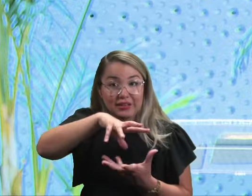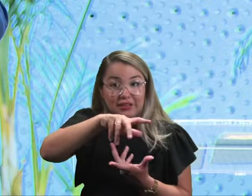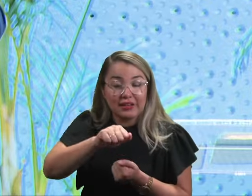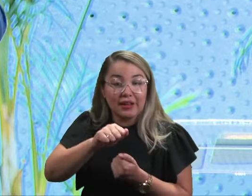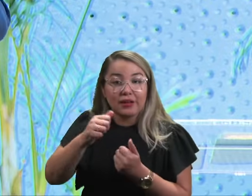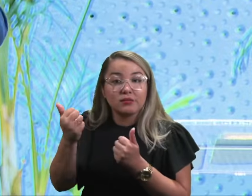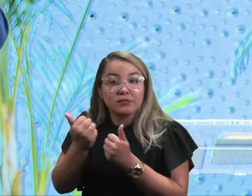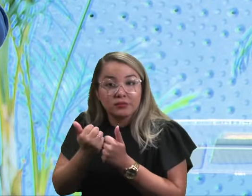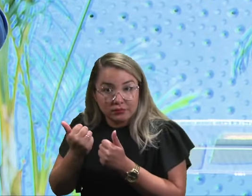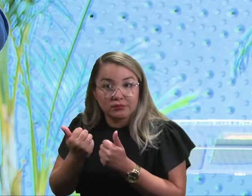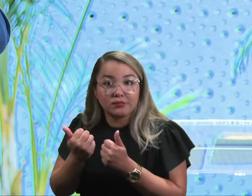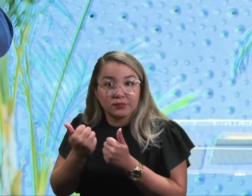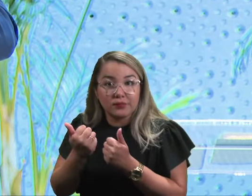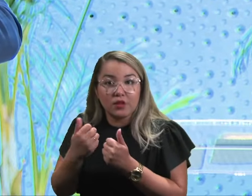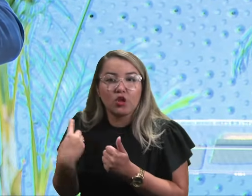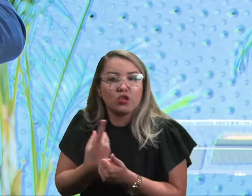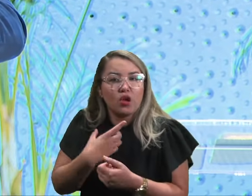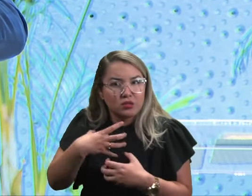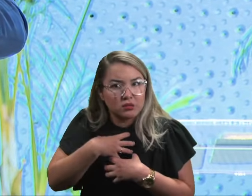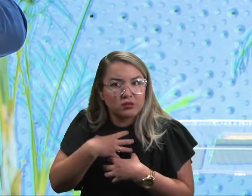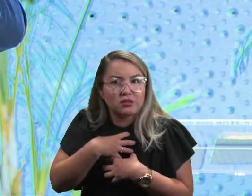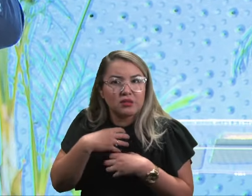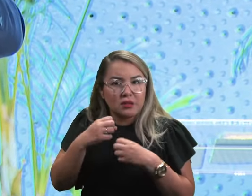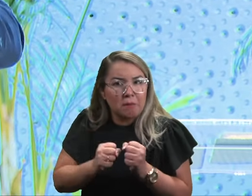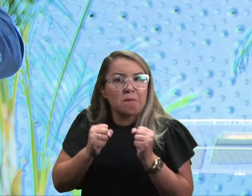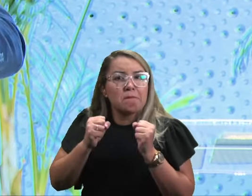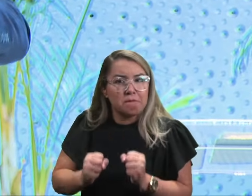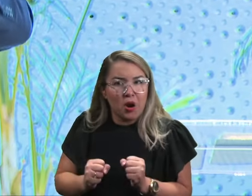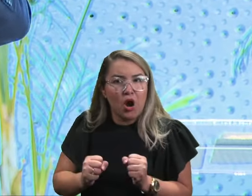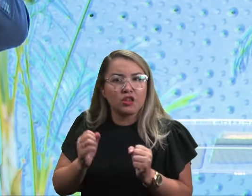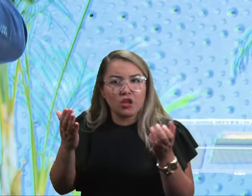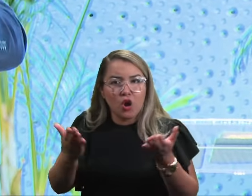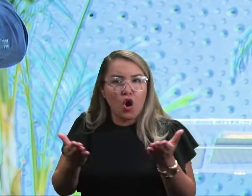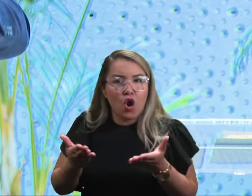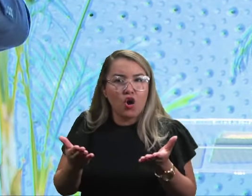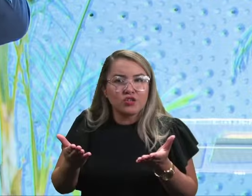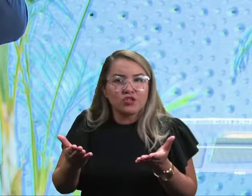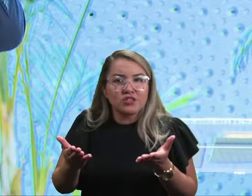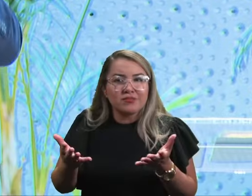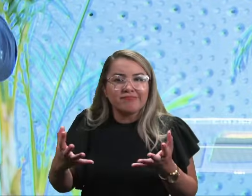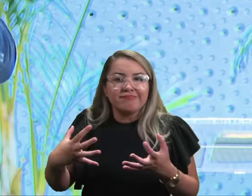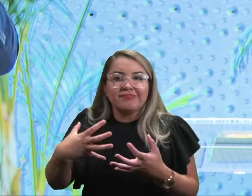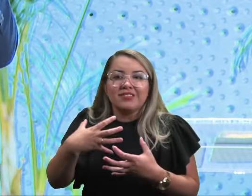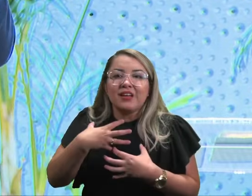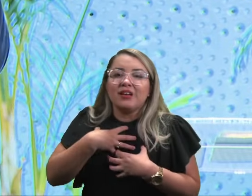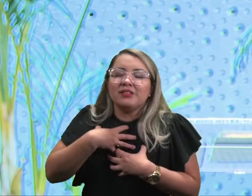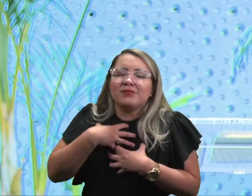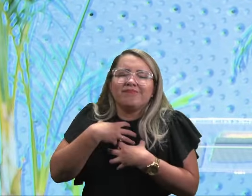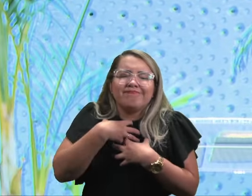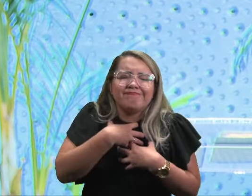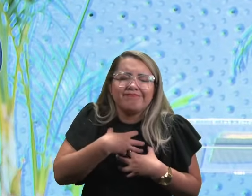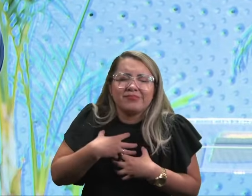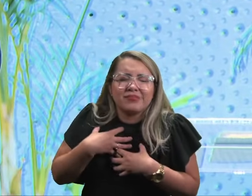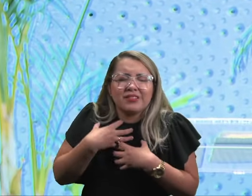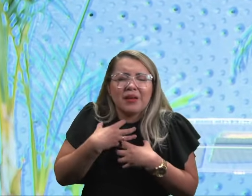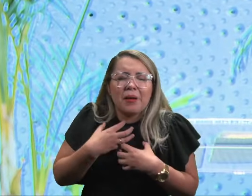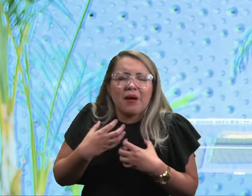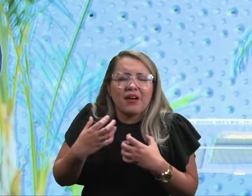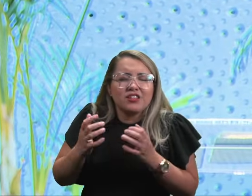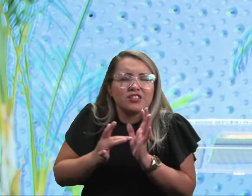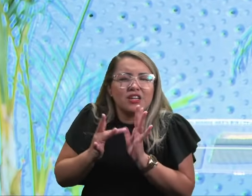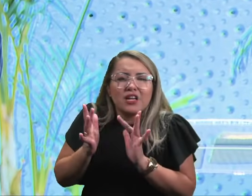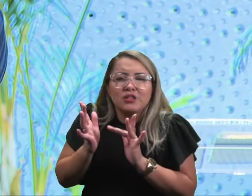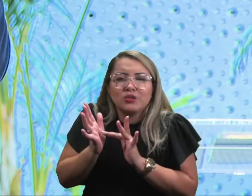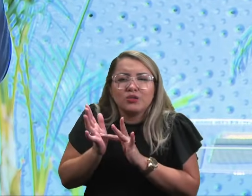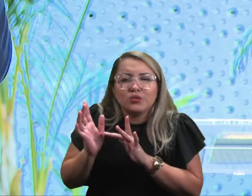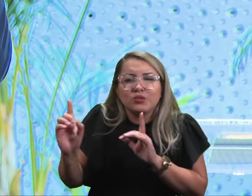nós podemos hoje ter o privilégio de desfrutar da pessoa, companhia da pessoa